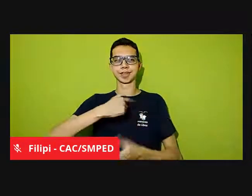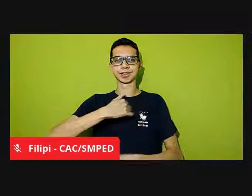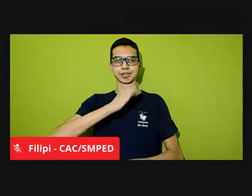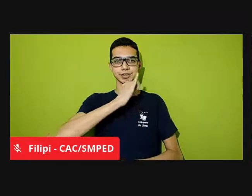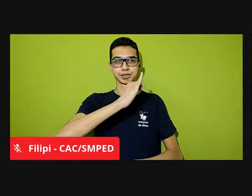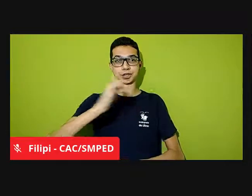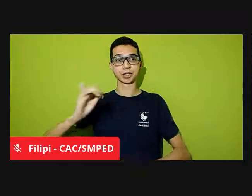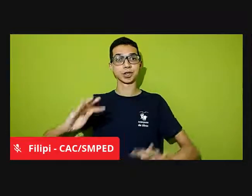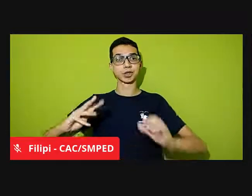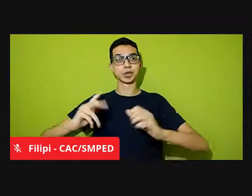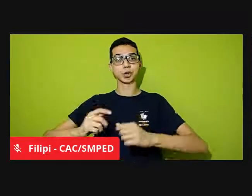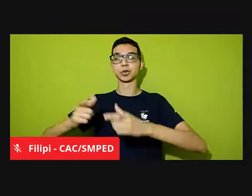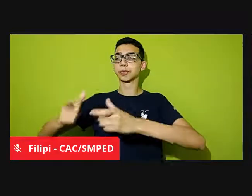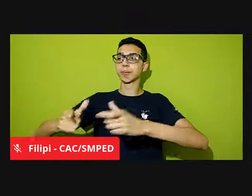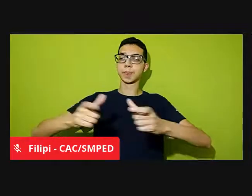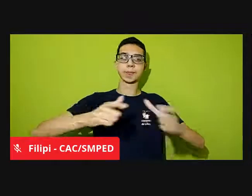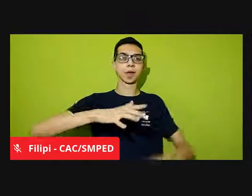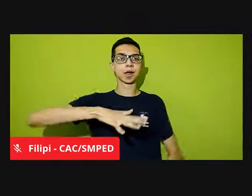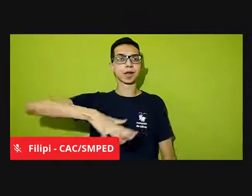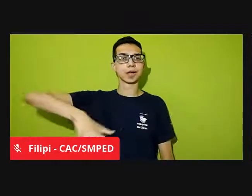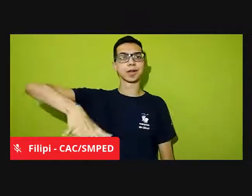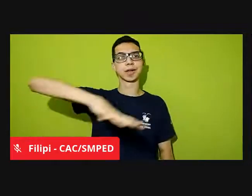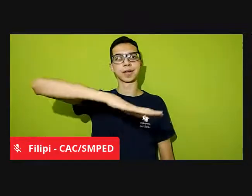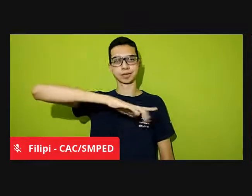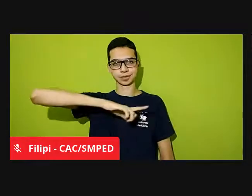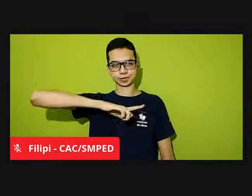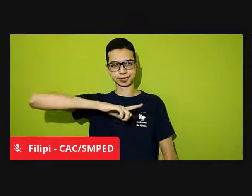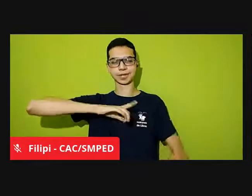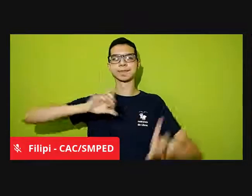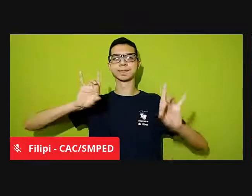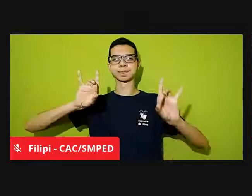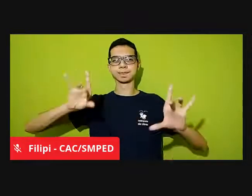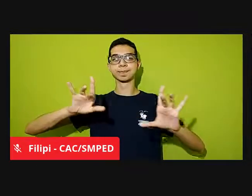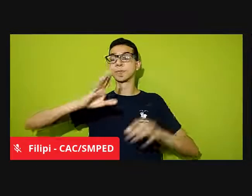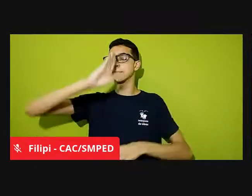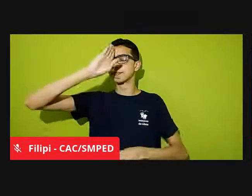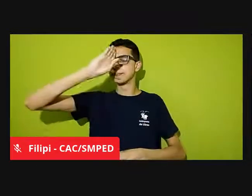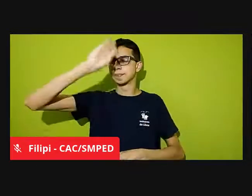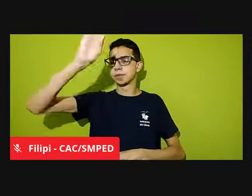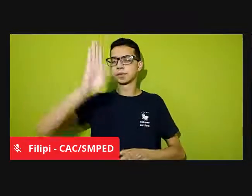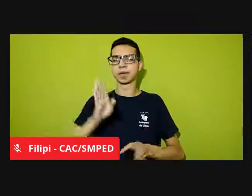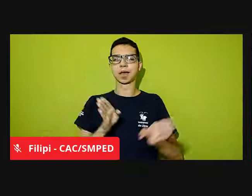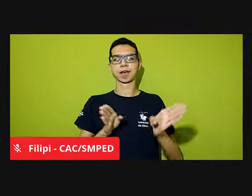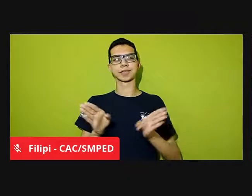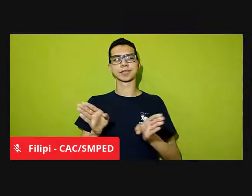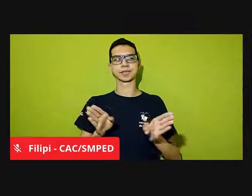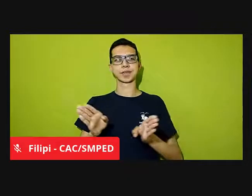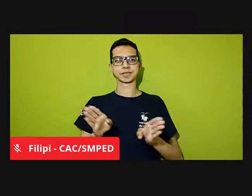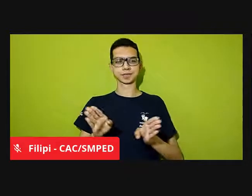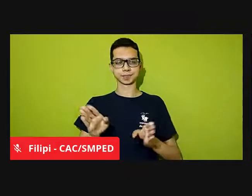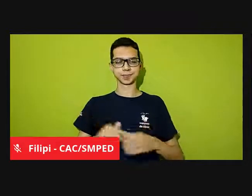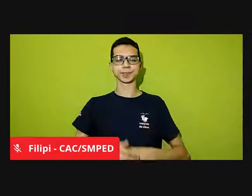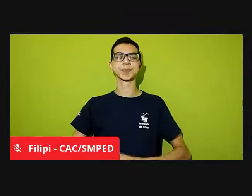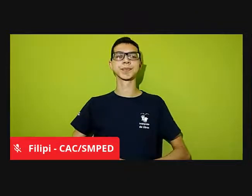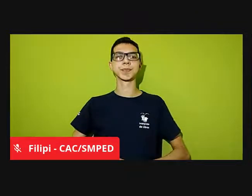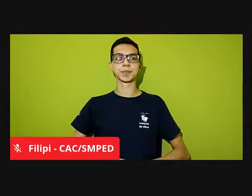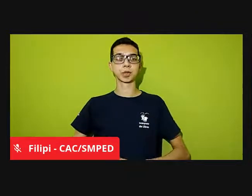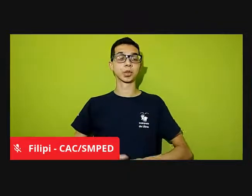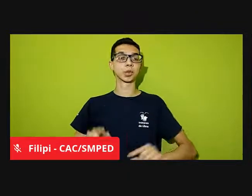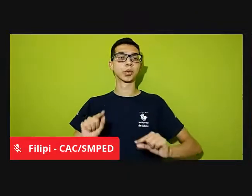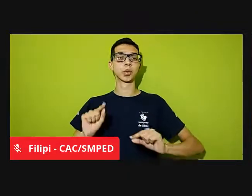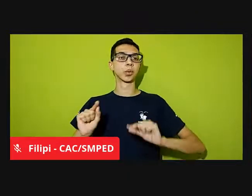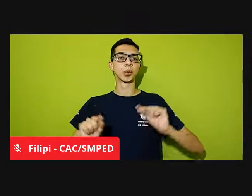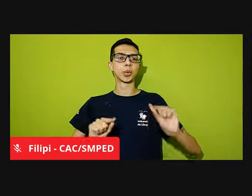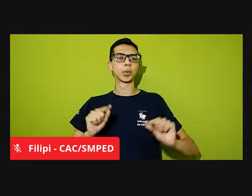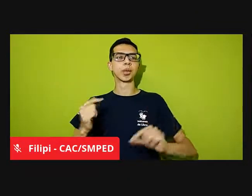os espaços, a acessibilidade, sem dúvida, é fundamental. E uma coisa interessante que muita gente